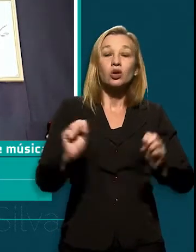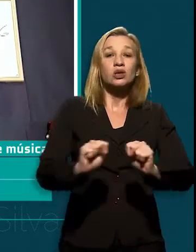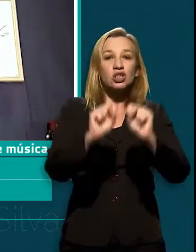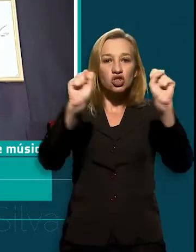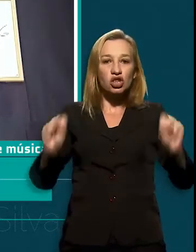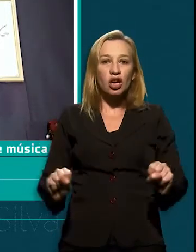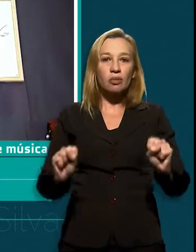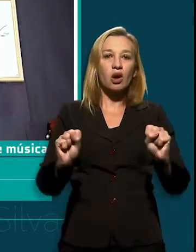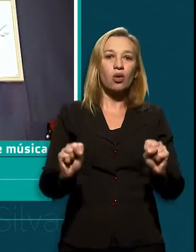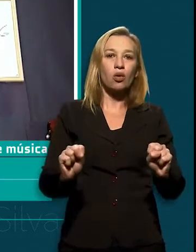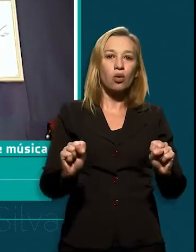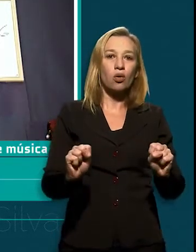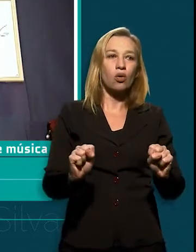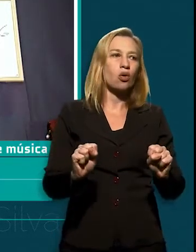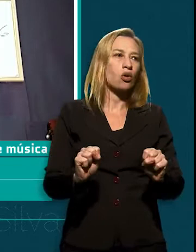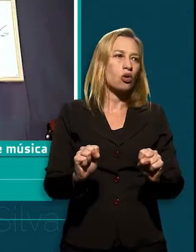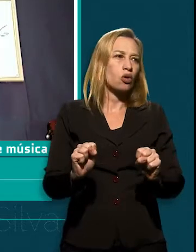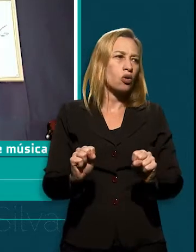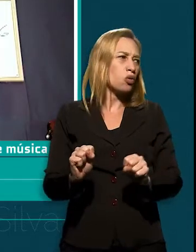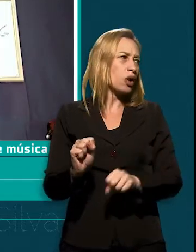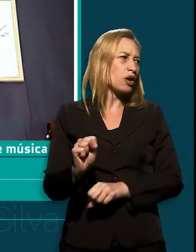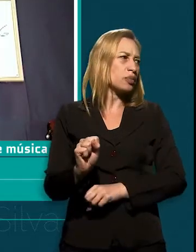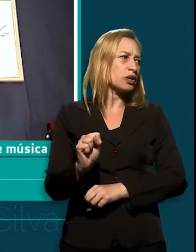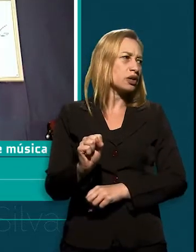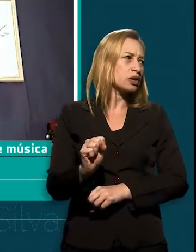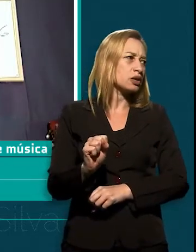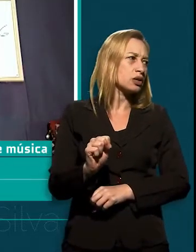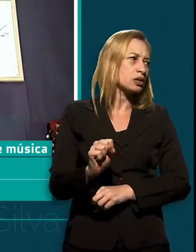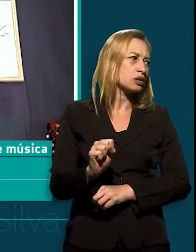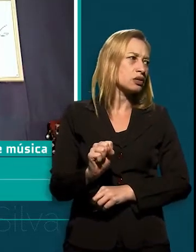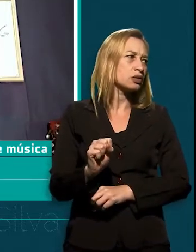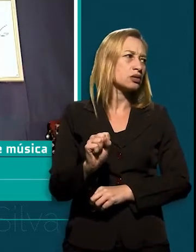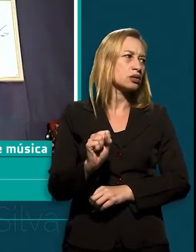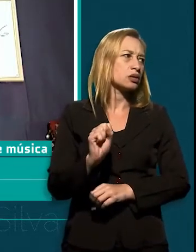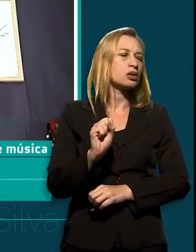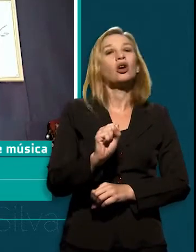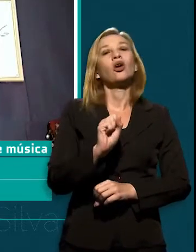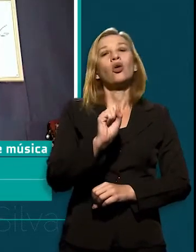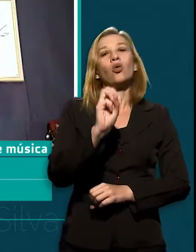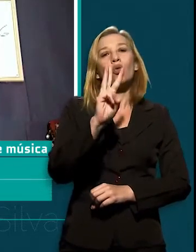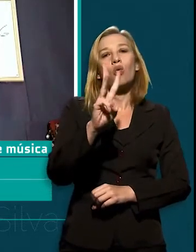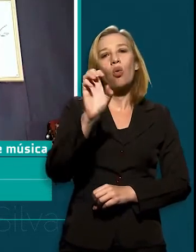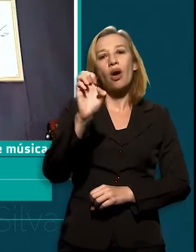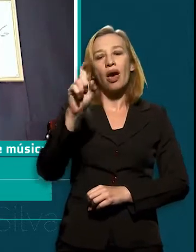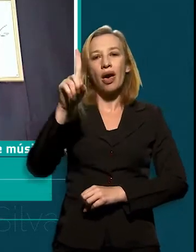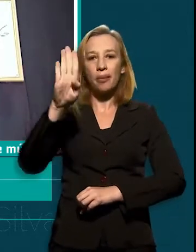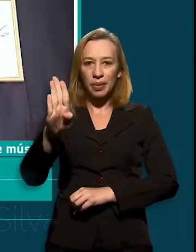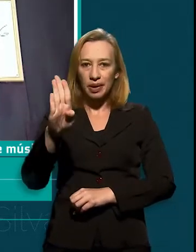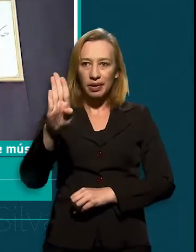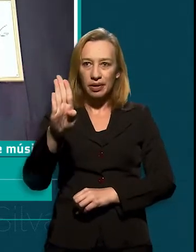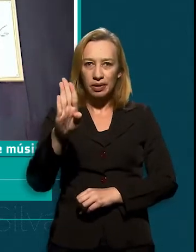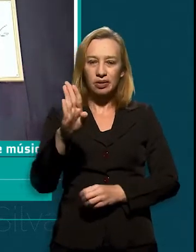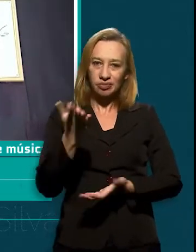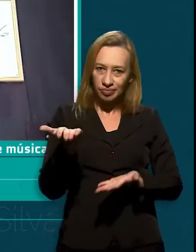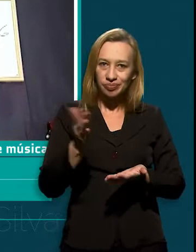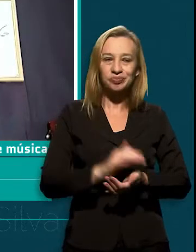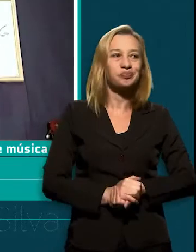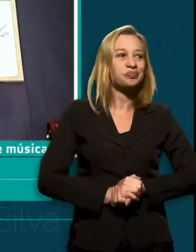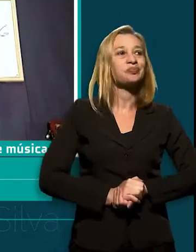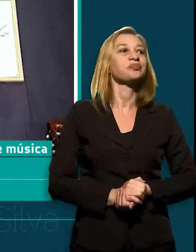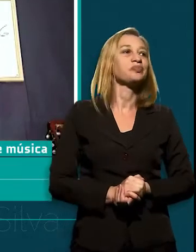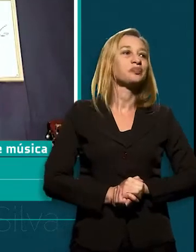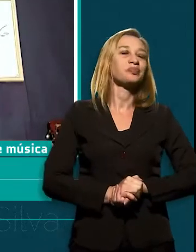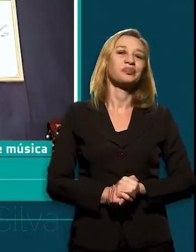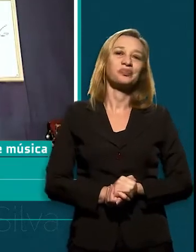num sistema web, né? Então, todos os meus alunos são web. Antigamente era papel, Excel. Gente, alguém já ouviu falar em Excel? Não tem mais.